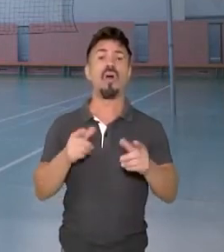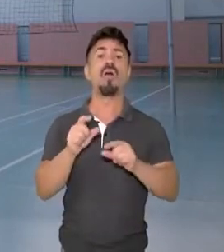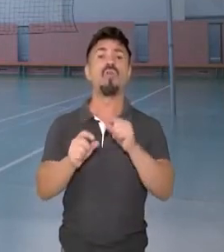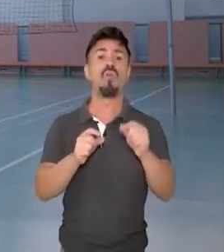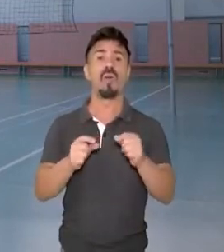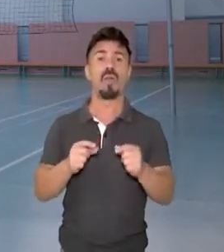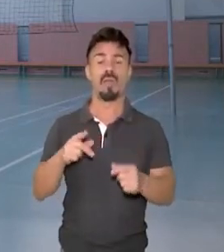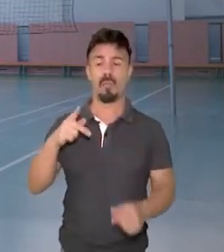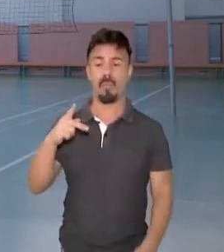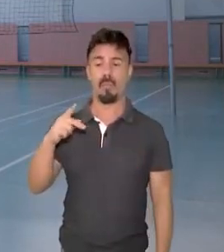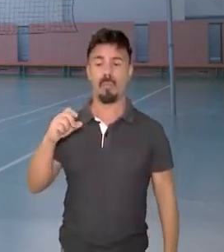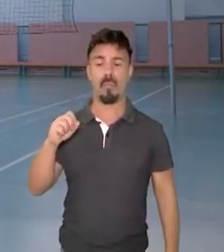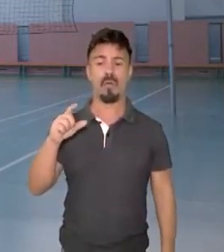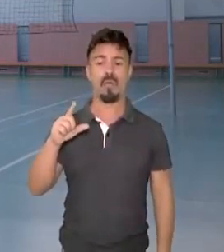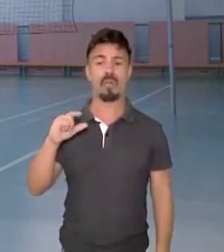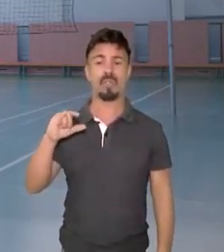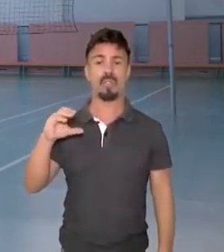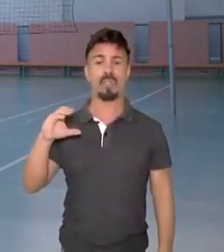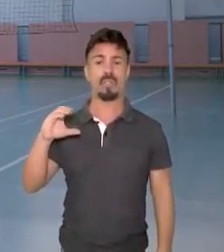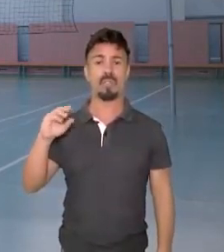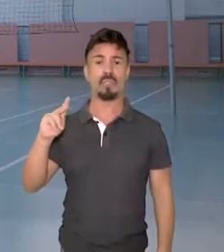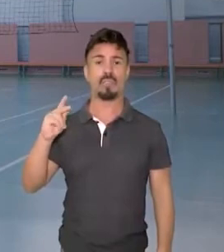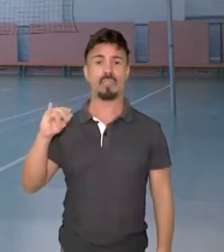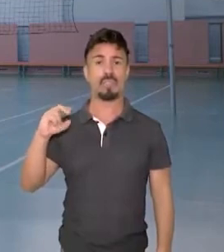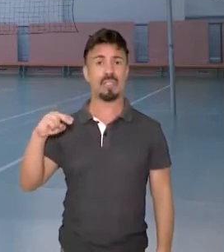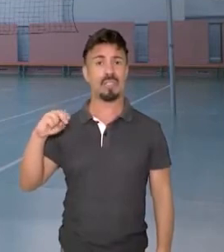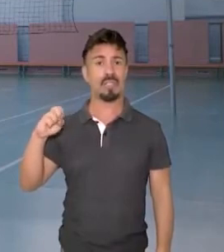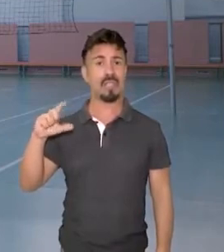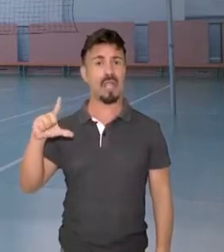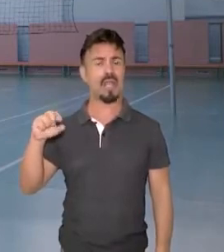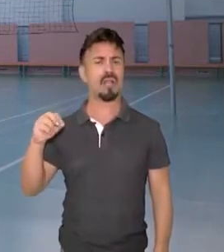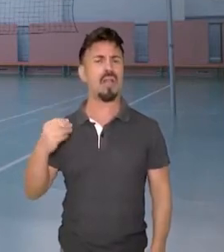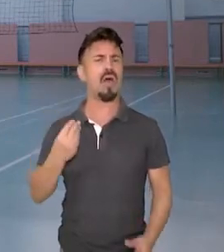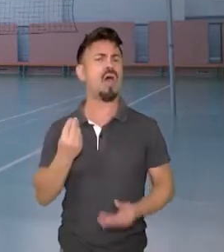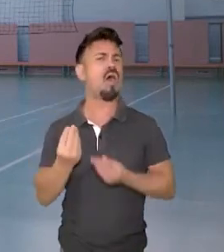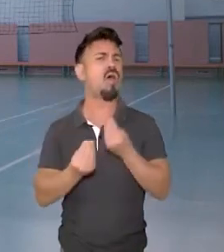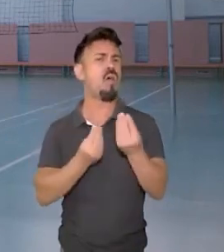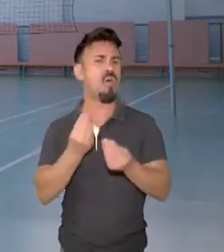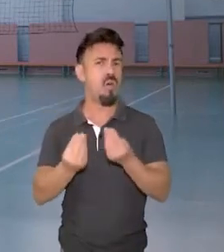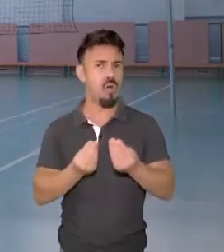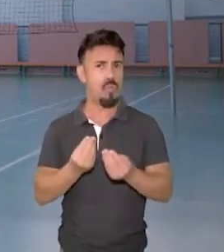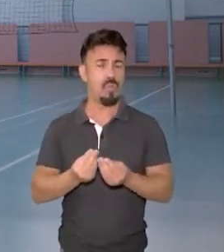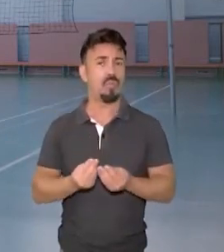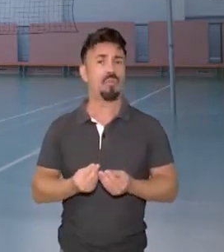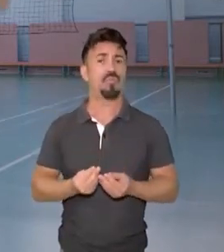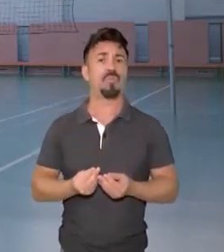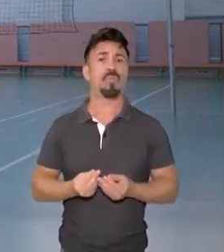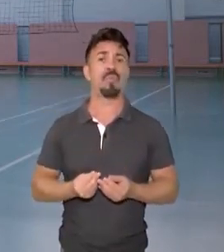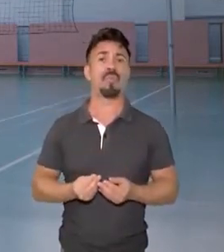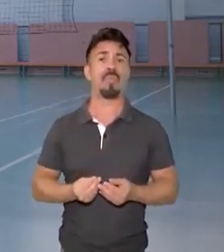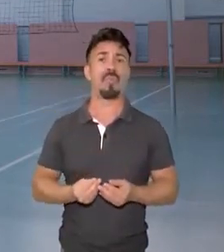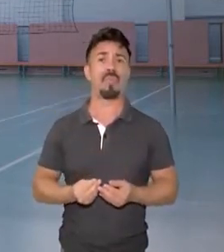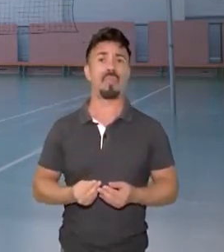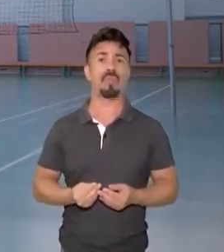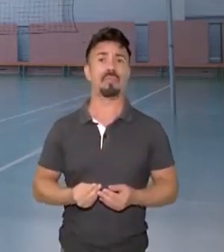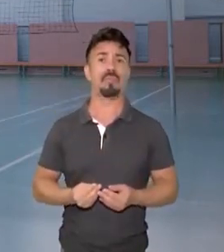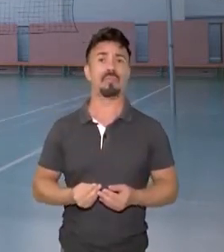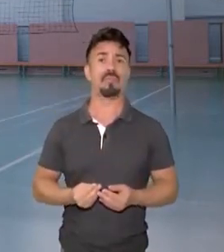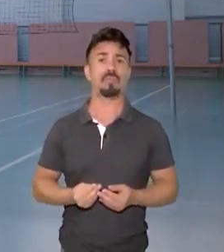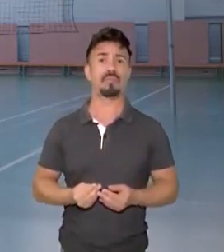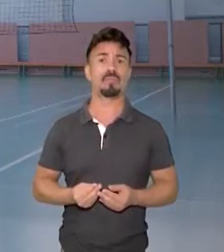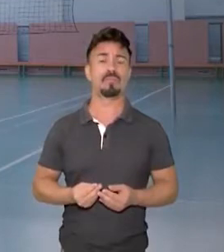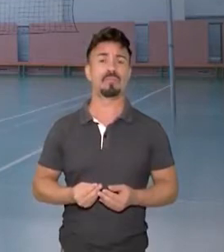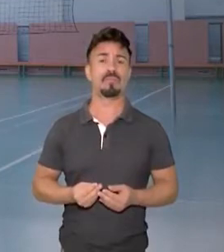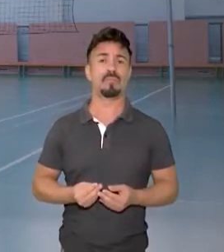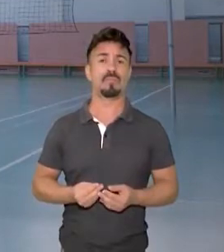chama mais difícil que se chama polichinelo beleza pessoal vamos lá esse exercício consiste na absorção dos braços e